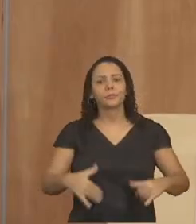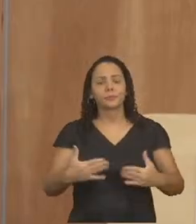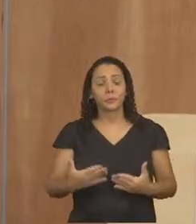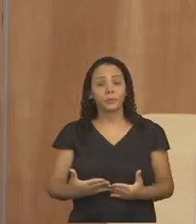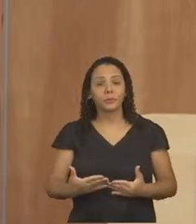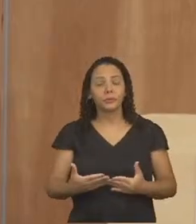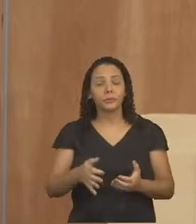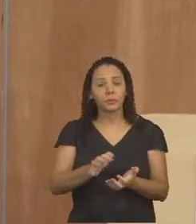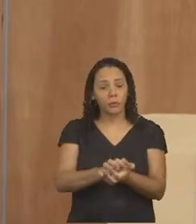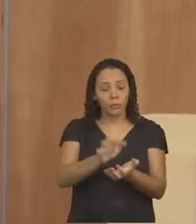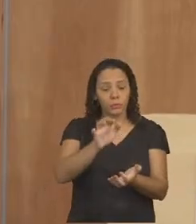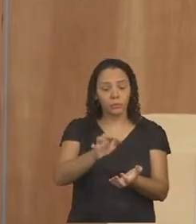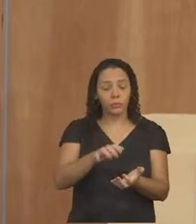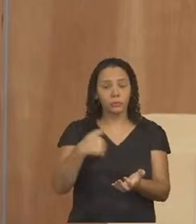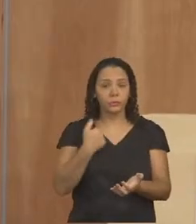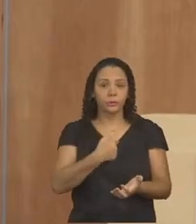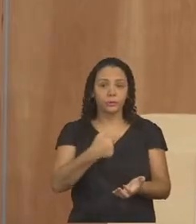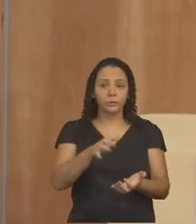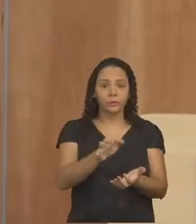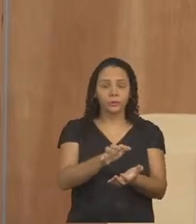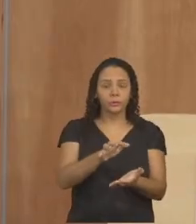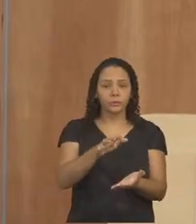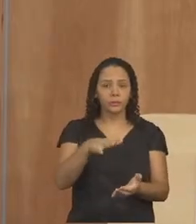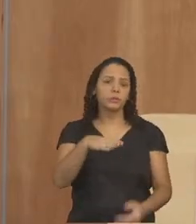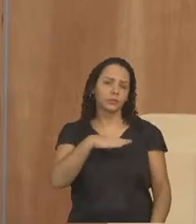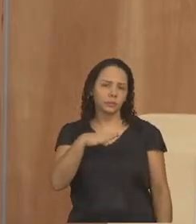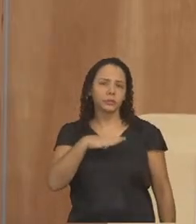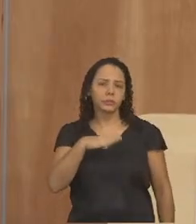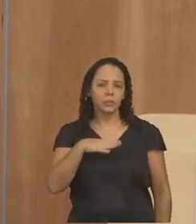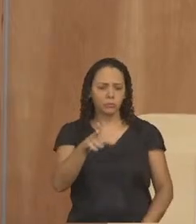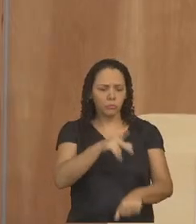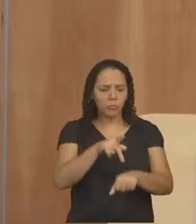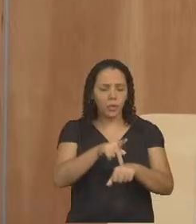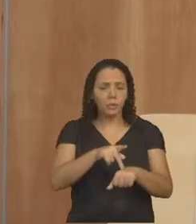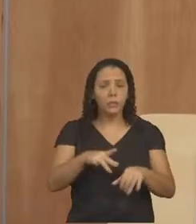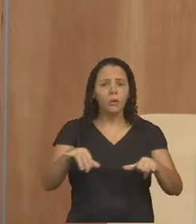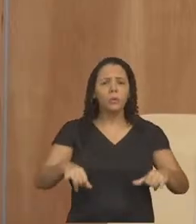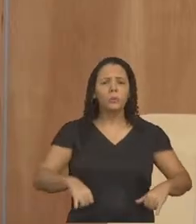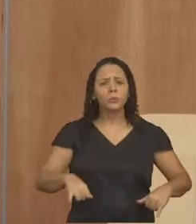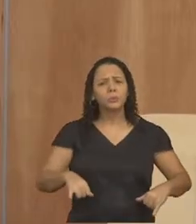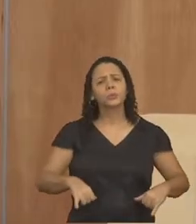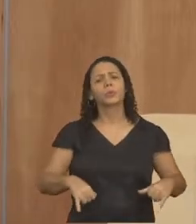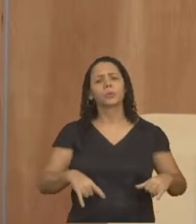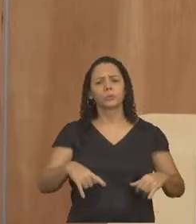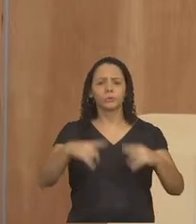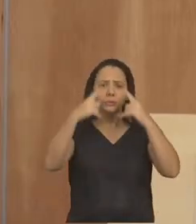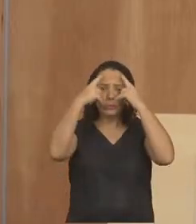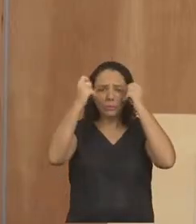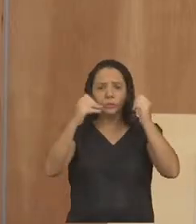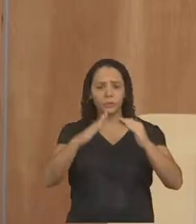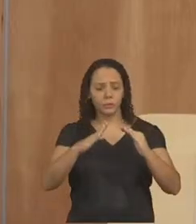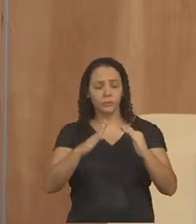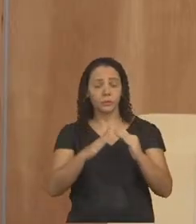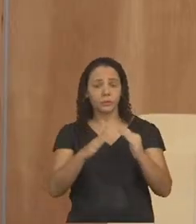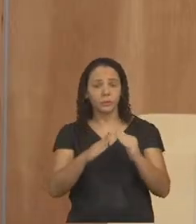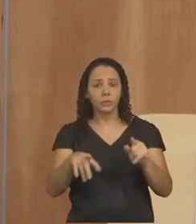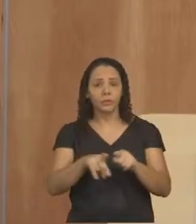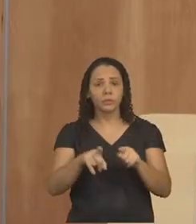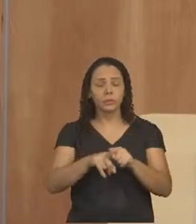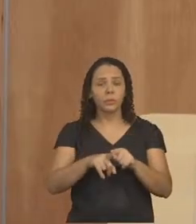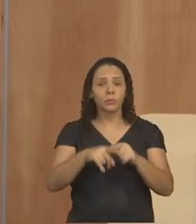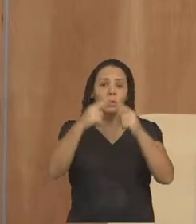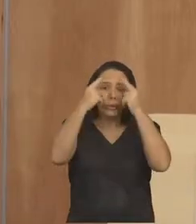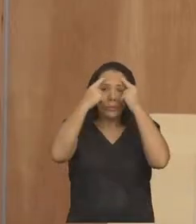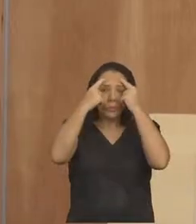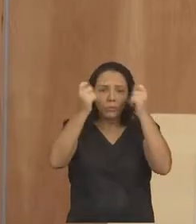o idoso em nossa cidade, em nosso país, tem sofrido muito, não só a violência doméstica, mas a violência também